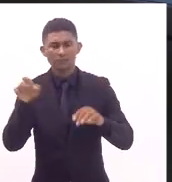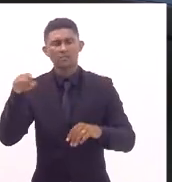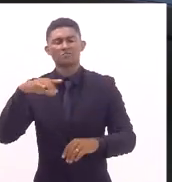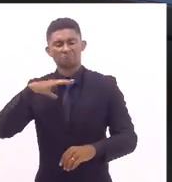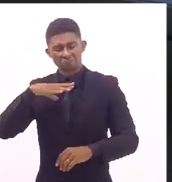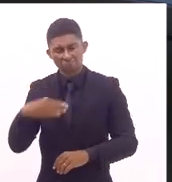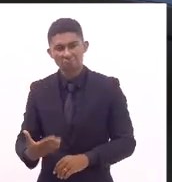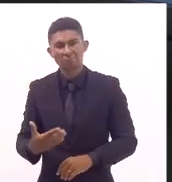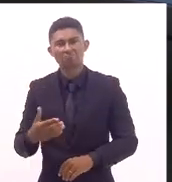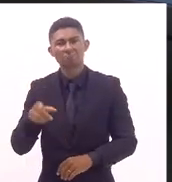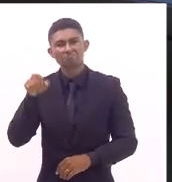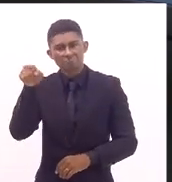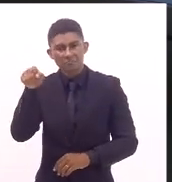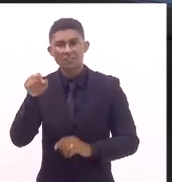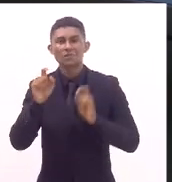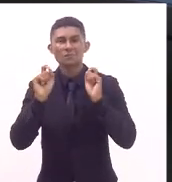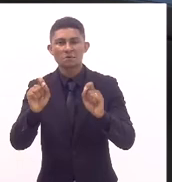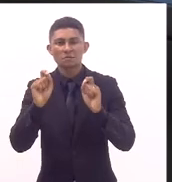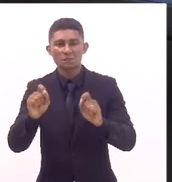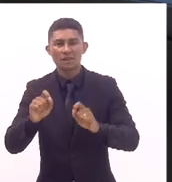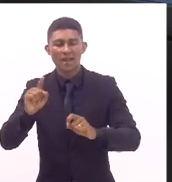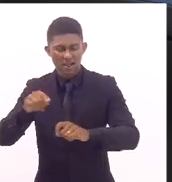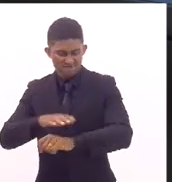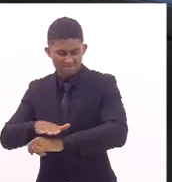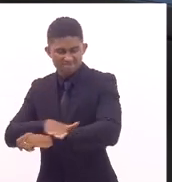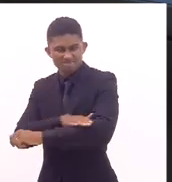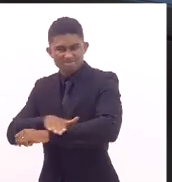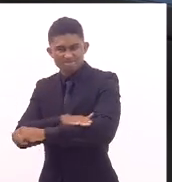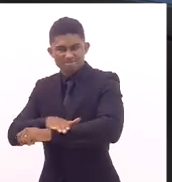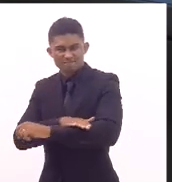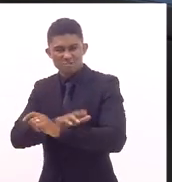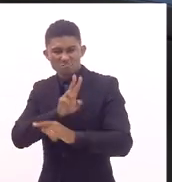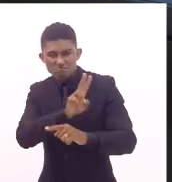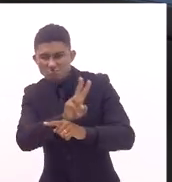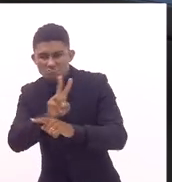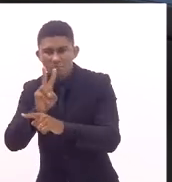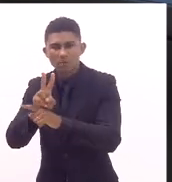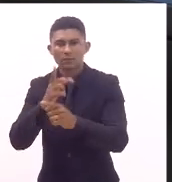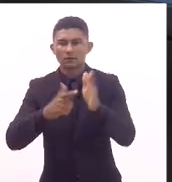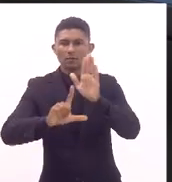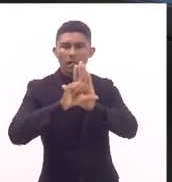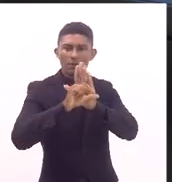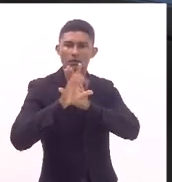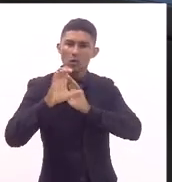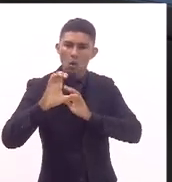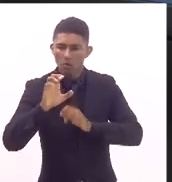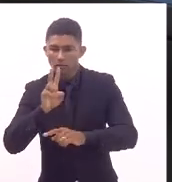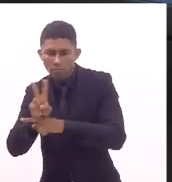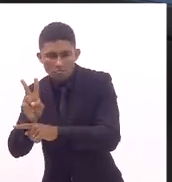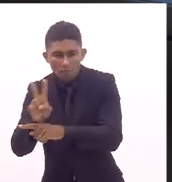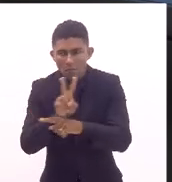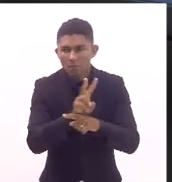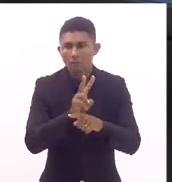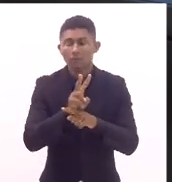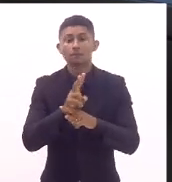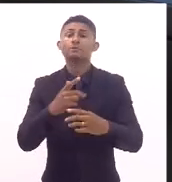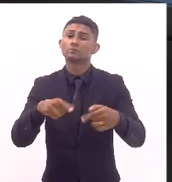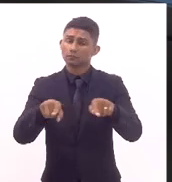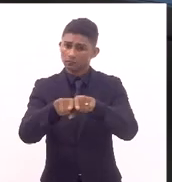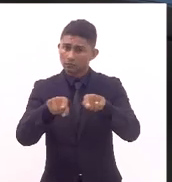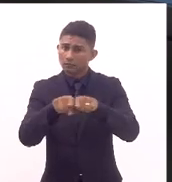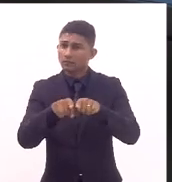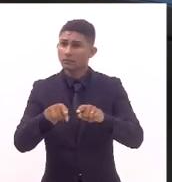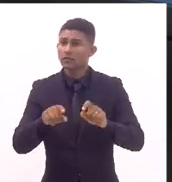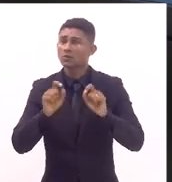corajosa em defender a raça e defender a política de cotas é independer